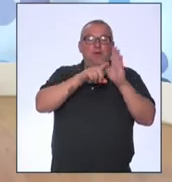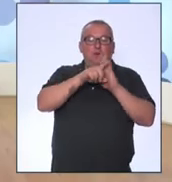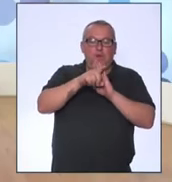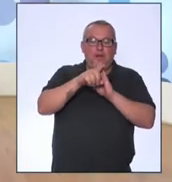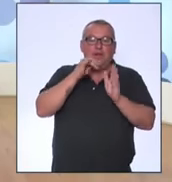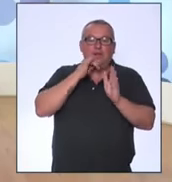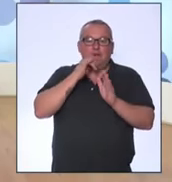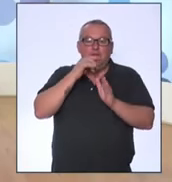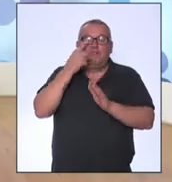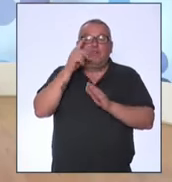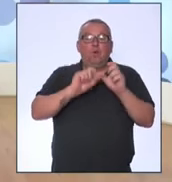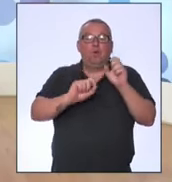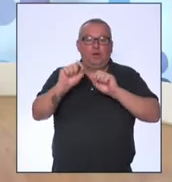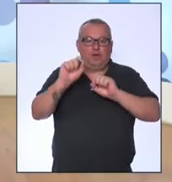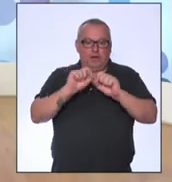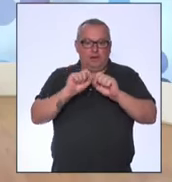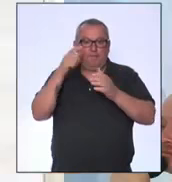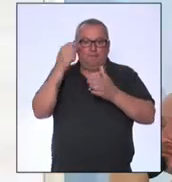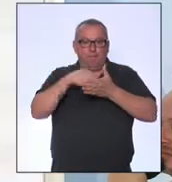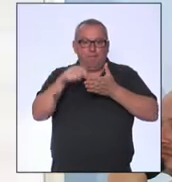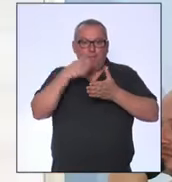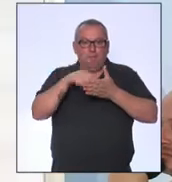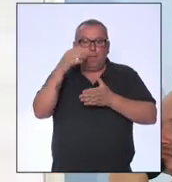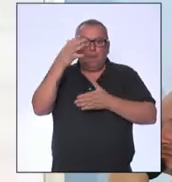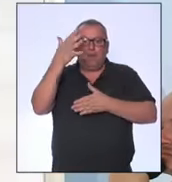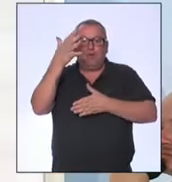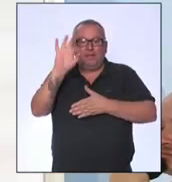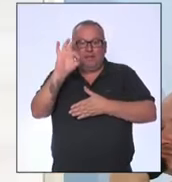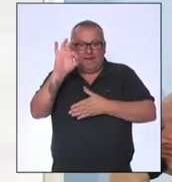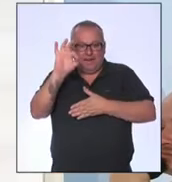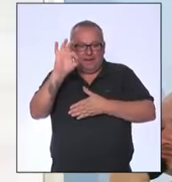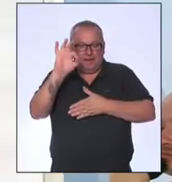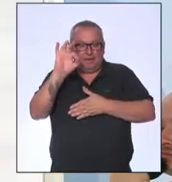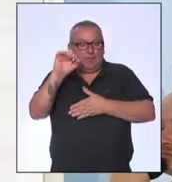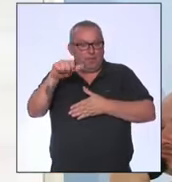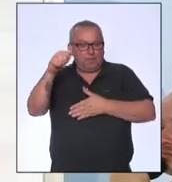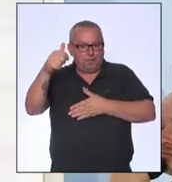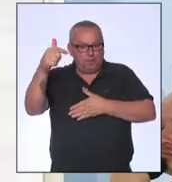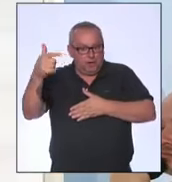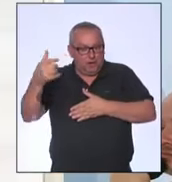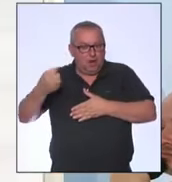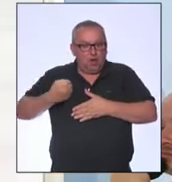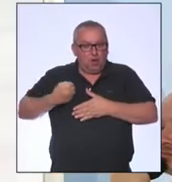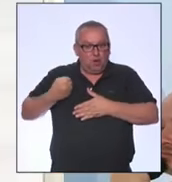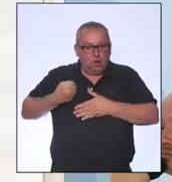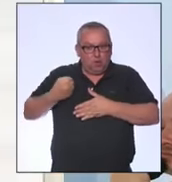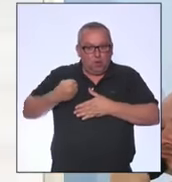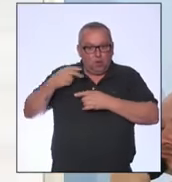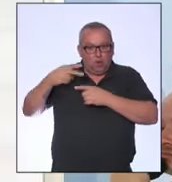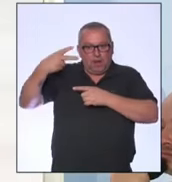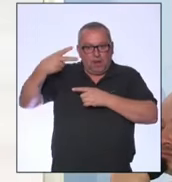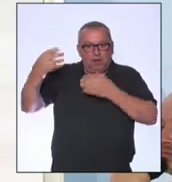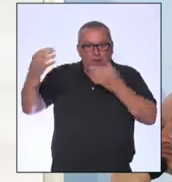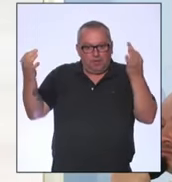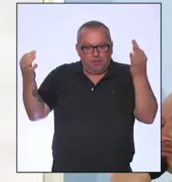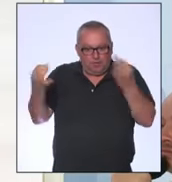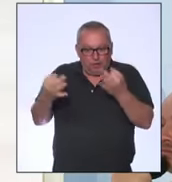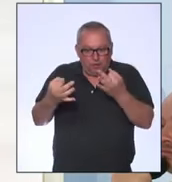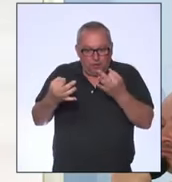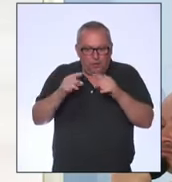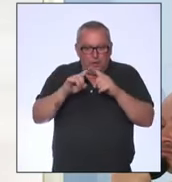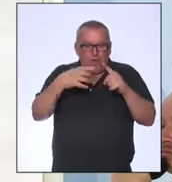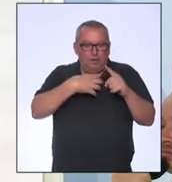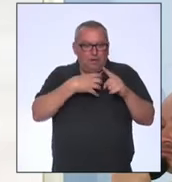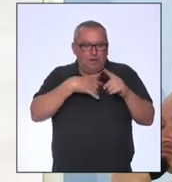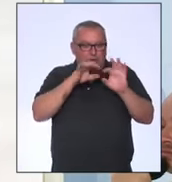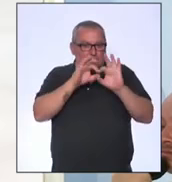primeiro. Ele fala o seguinte: escreva os 10 primeiros números naturais quadrados perfeitos. Tudo bem? E um jeito simples de